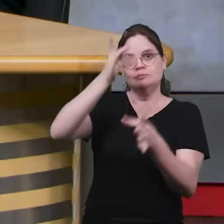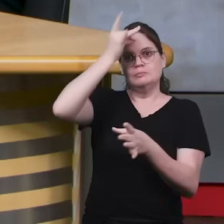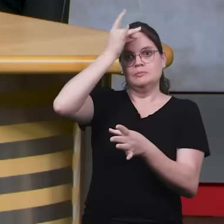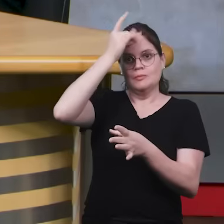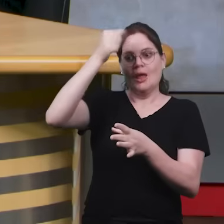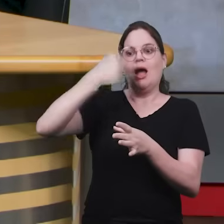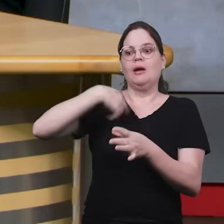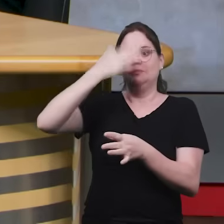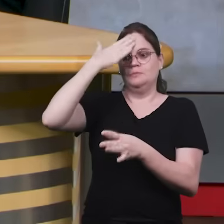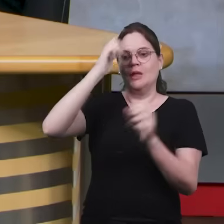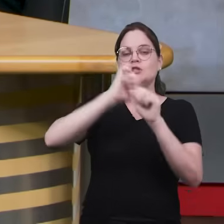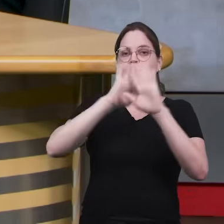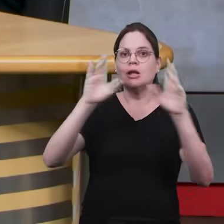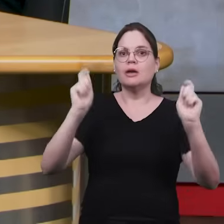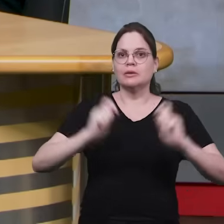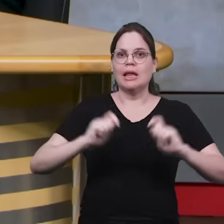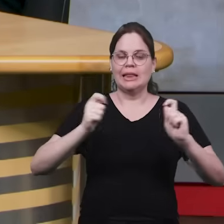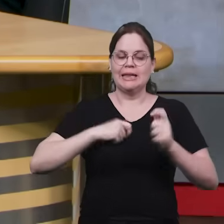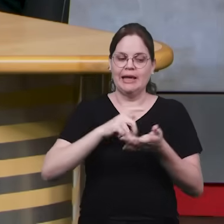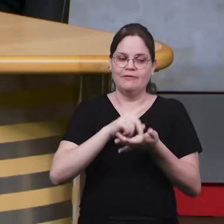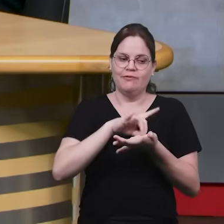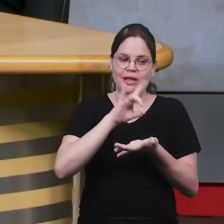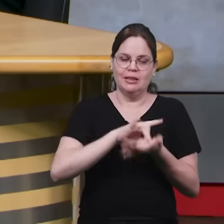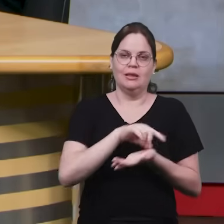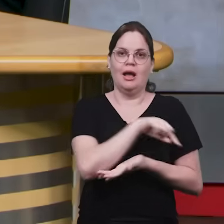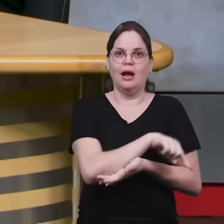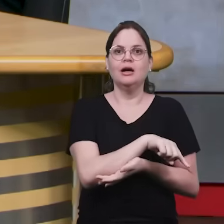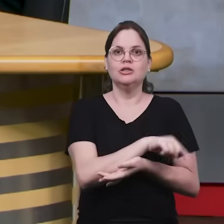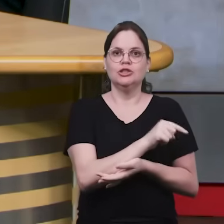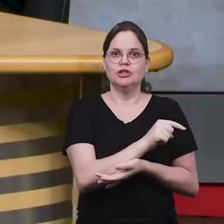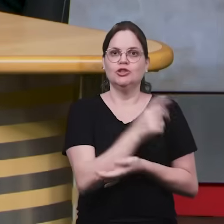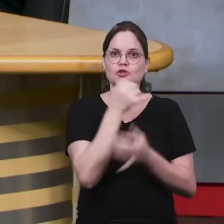como filtro para conferir que aquilo é verdade.